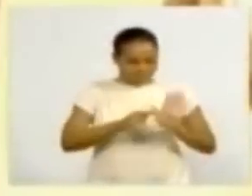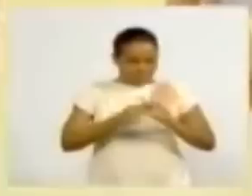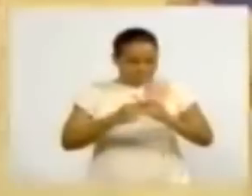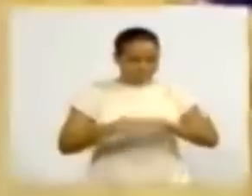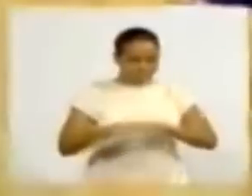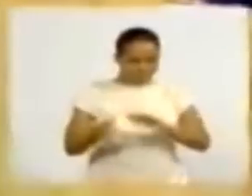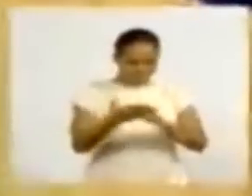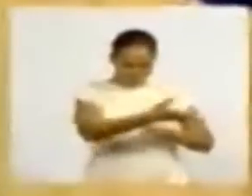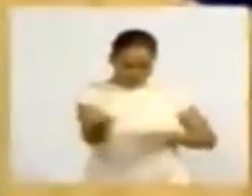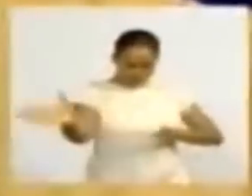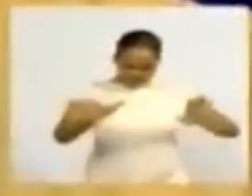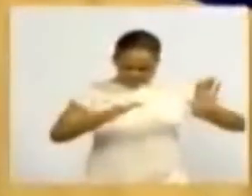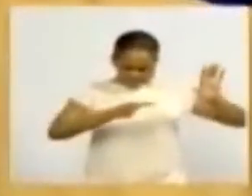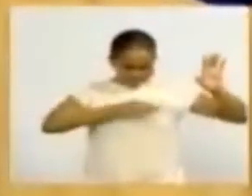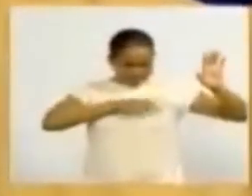Esteja em mim.